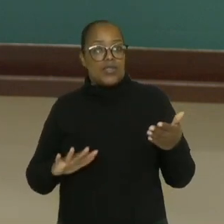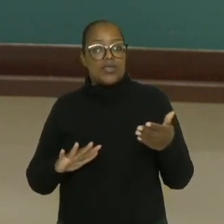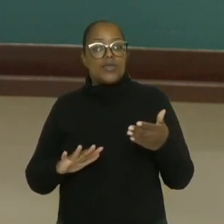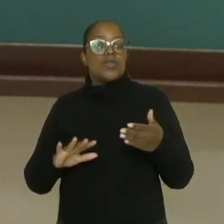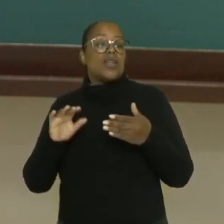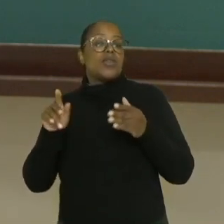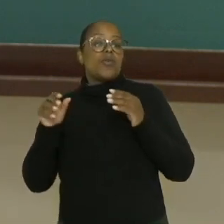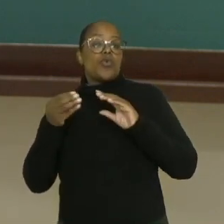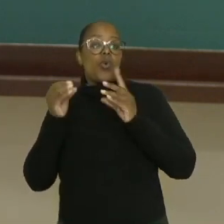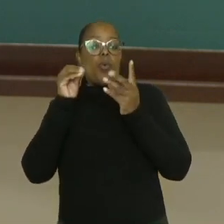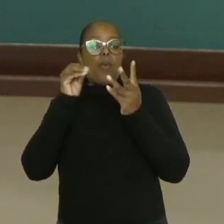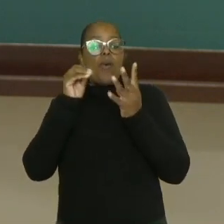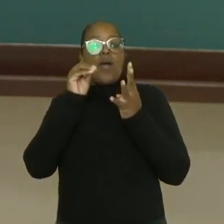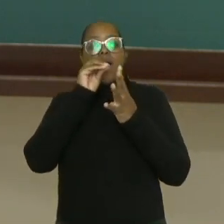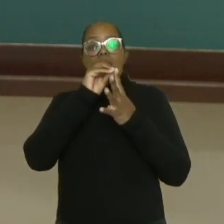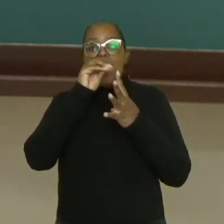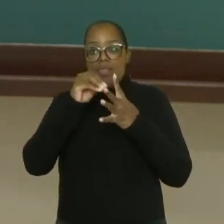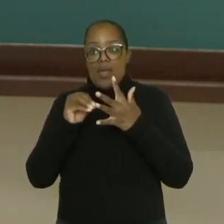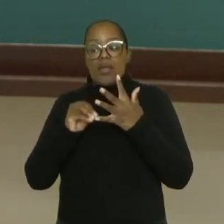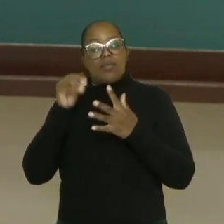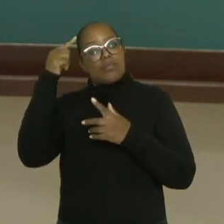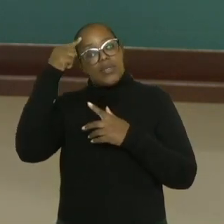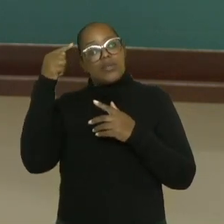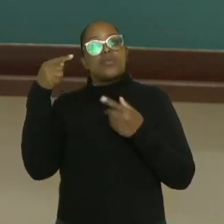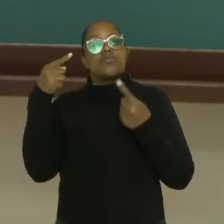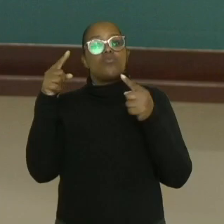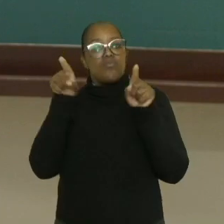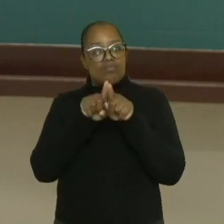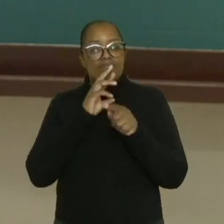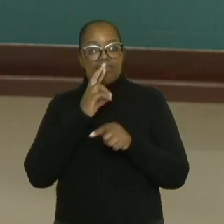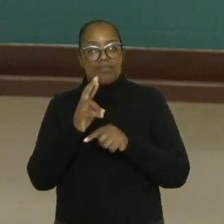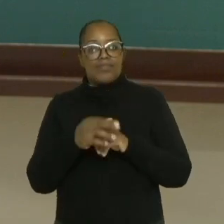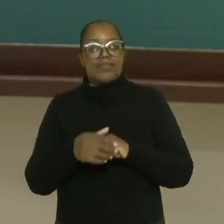Enem, pensem um pouquinho e já trazemos a resposta.